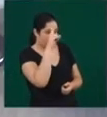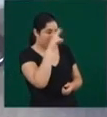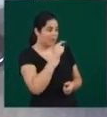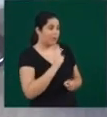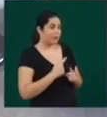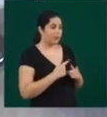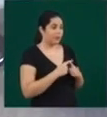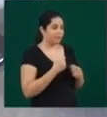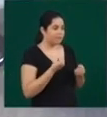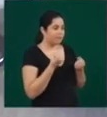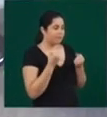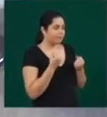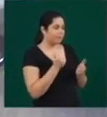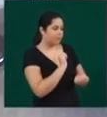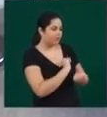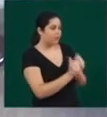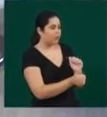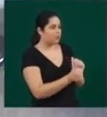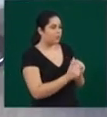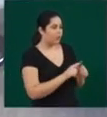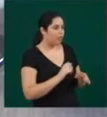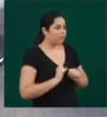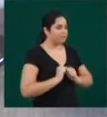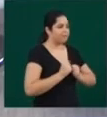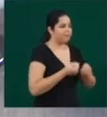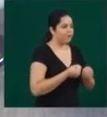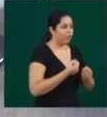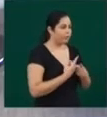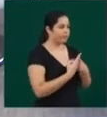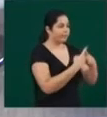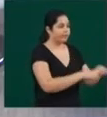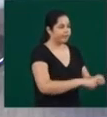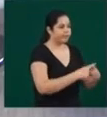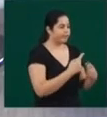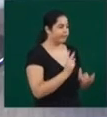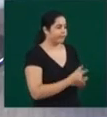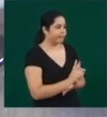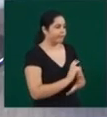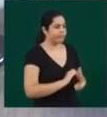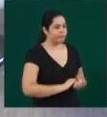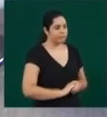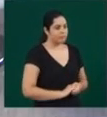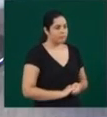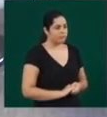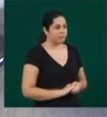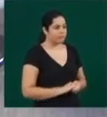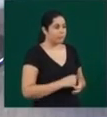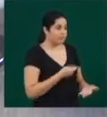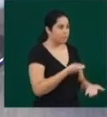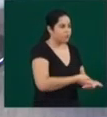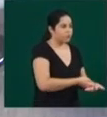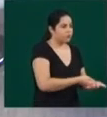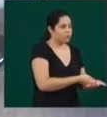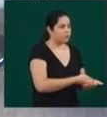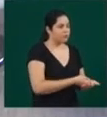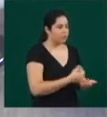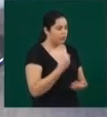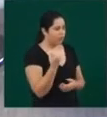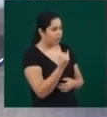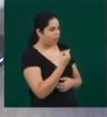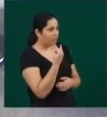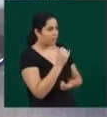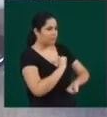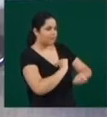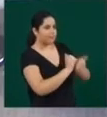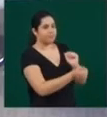é performance, né? É desempenho, é competição, e é pressão também. Então, é importante que o atleta